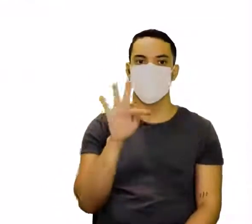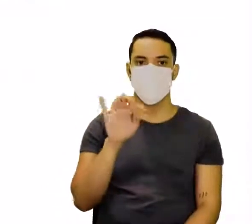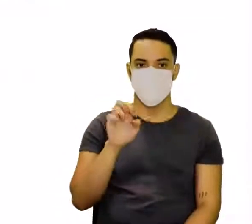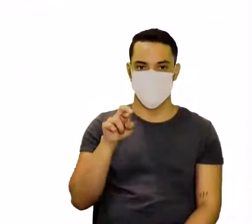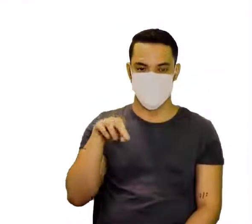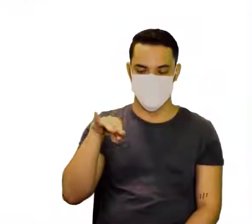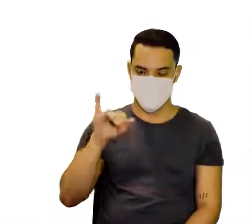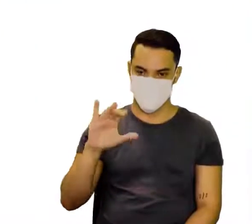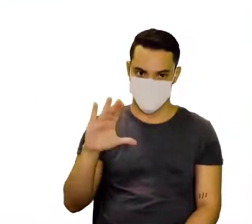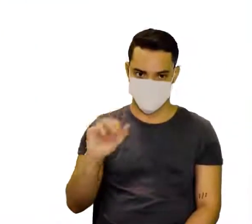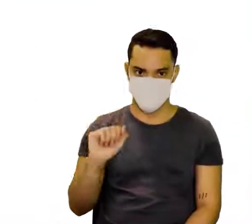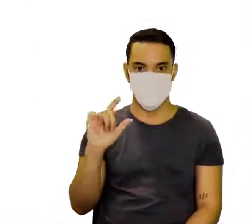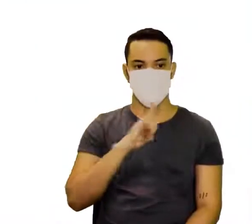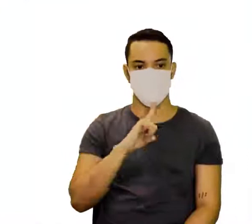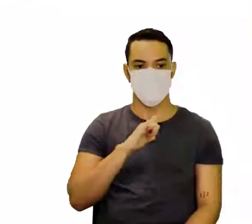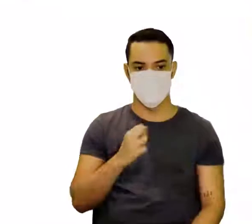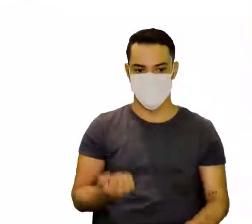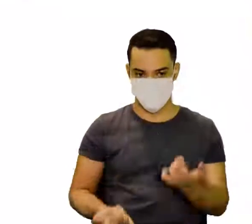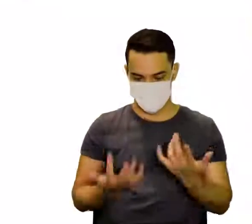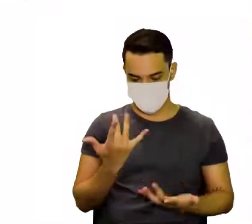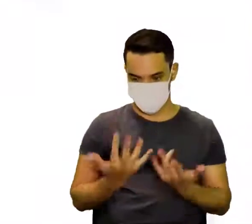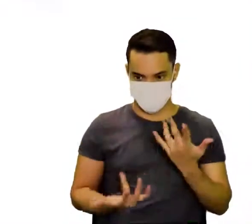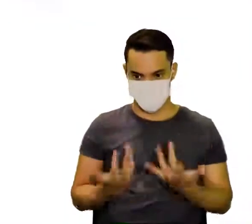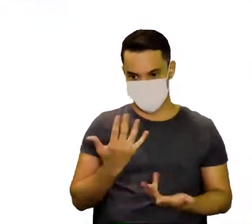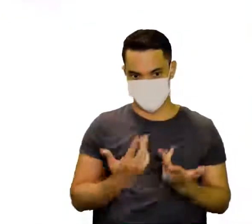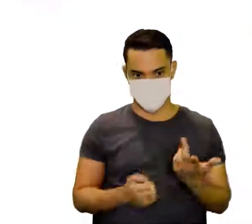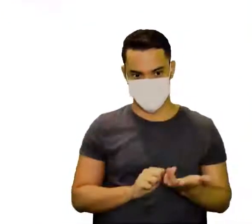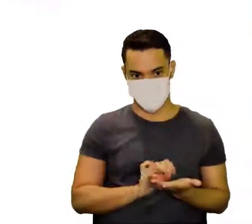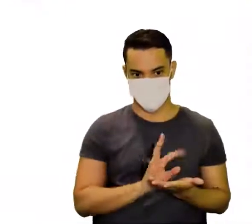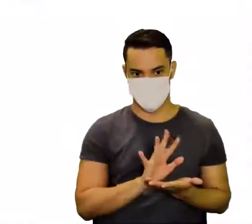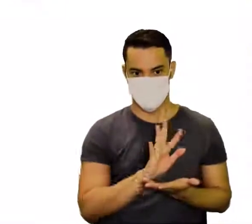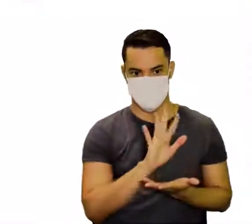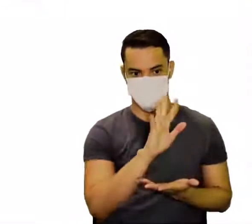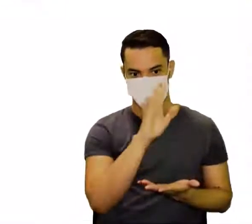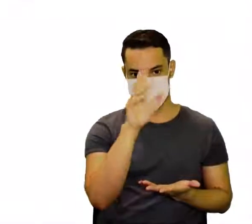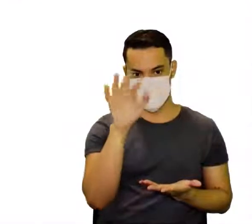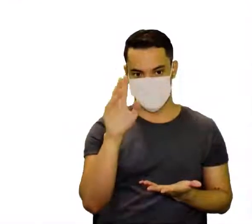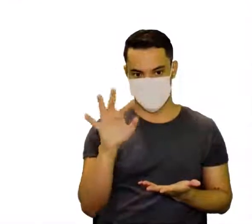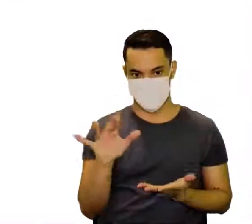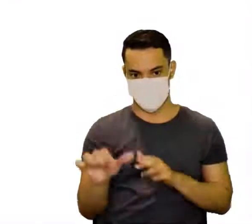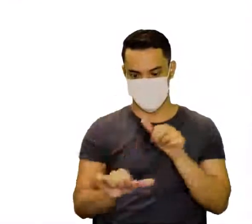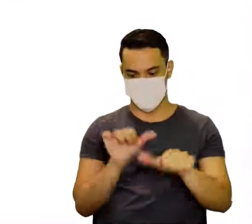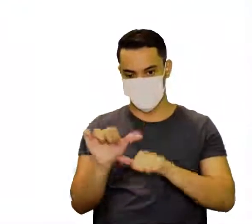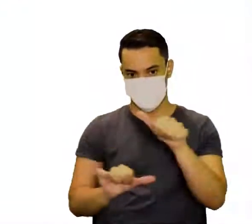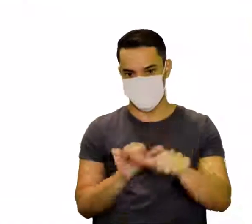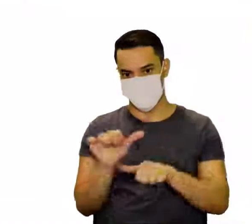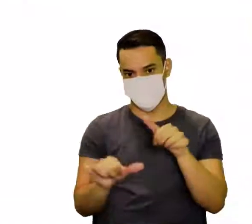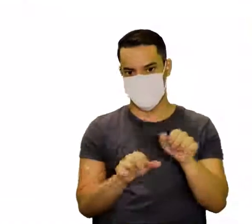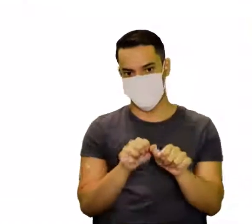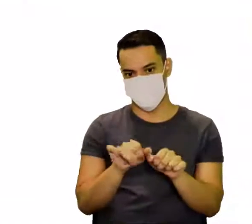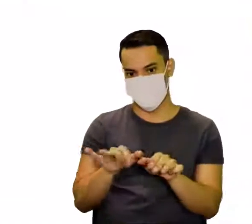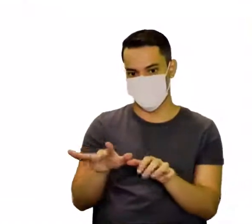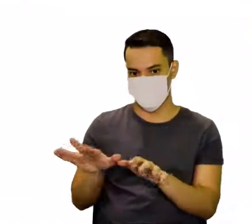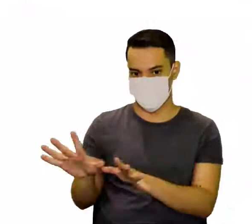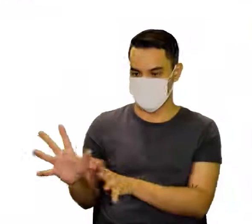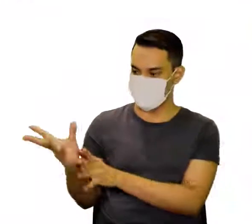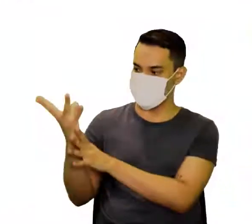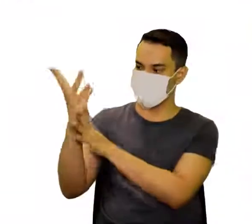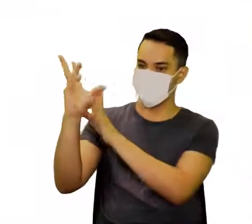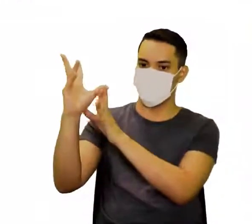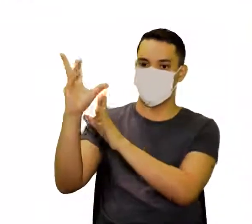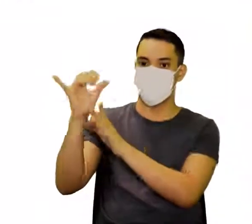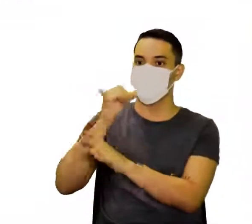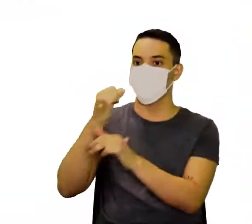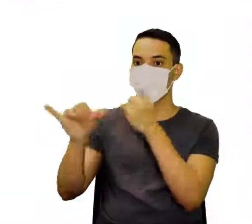térmica. Ó, você tem uma caldeira, aqui você tem vapor, e esse vapor aqui, ó, vai movimentar essas turbinas